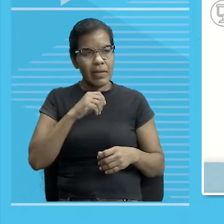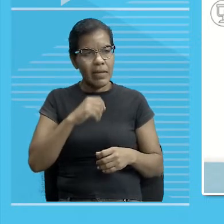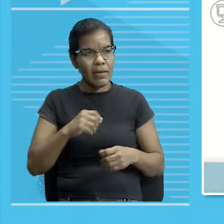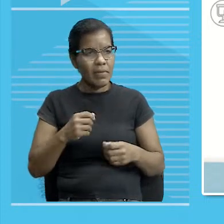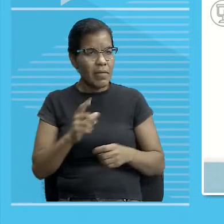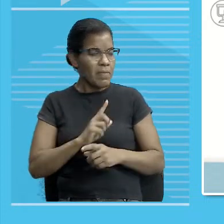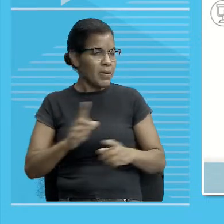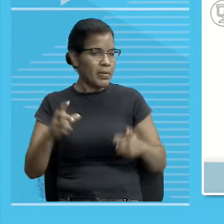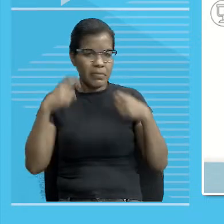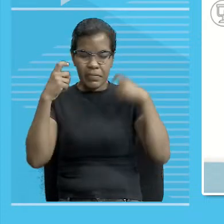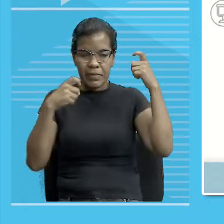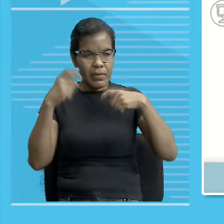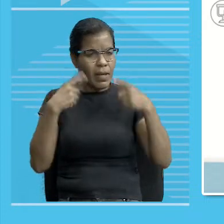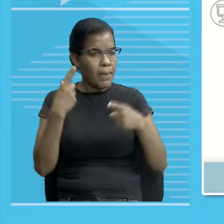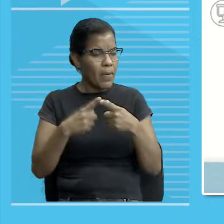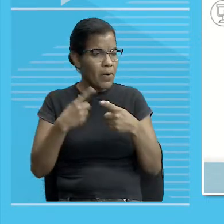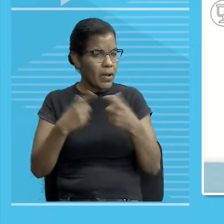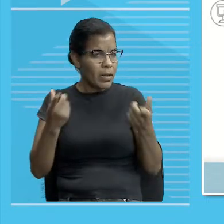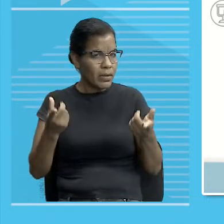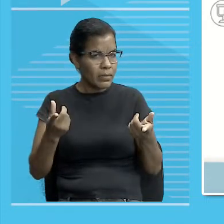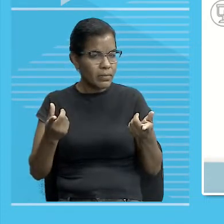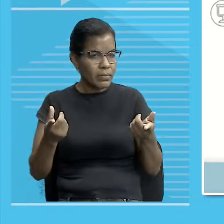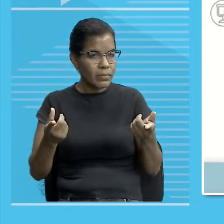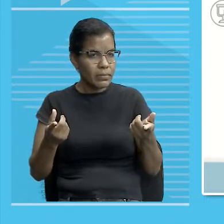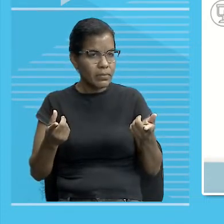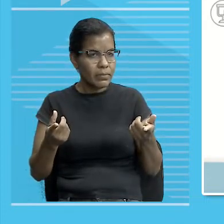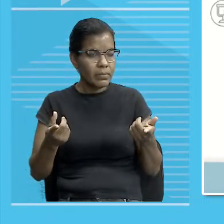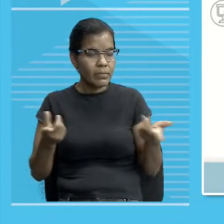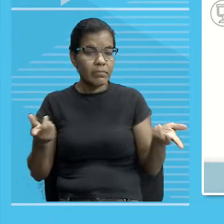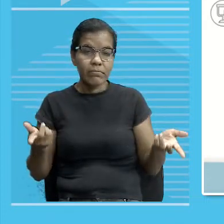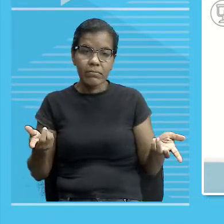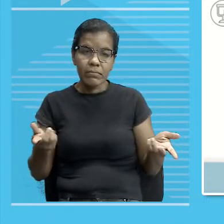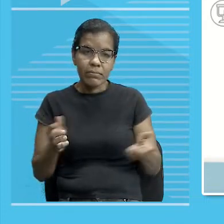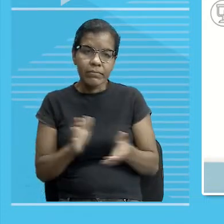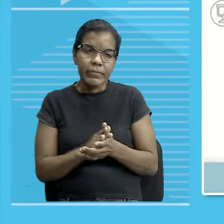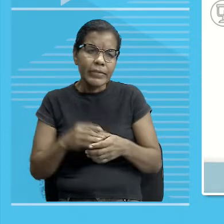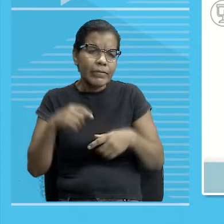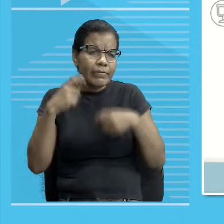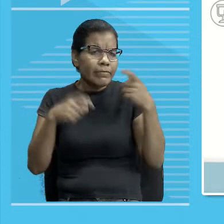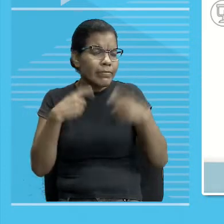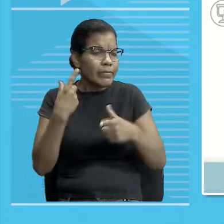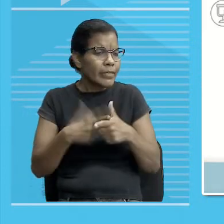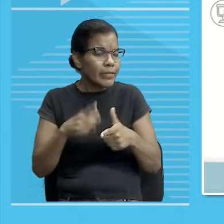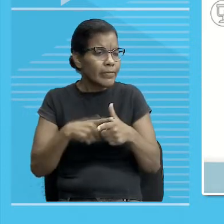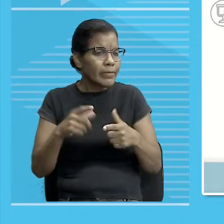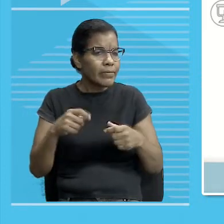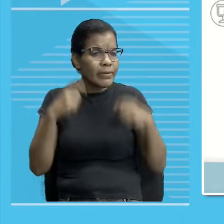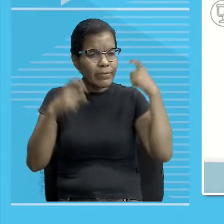preocupar com isso. Não tem que se preocupar por quê? Hã? Não tem que se preocupar por quê?